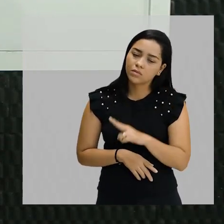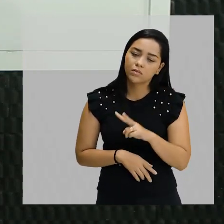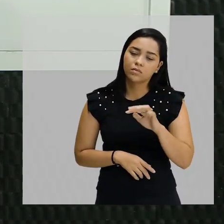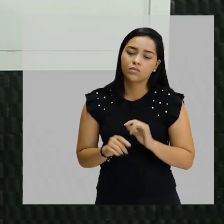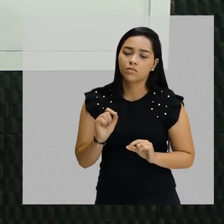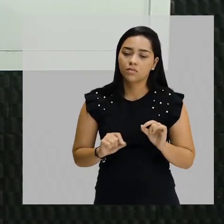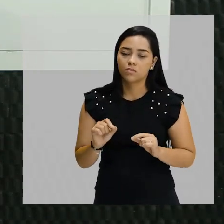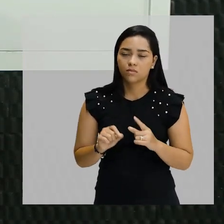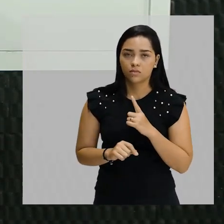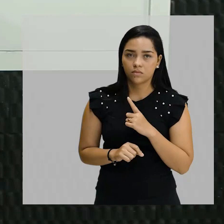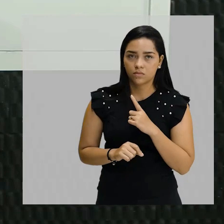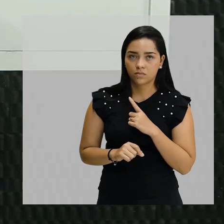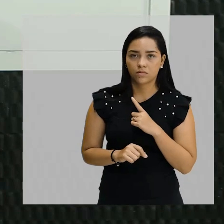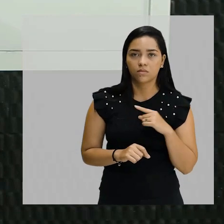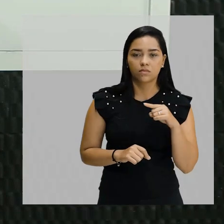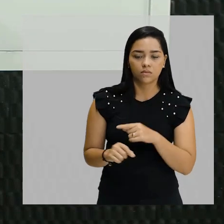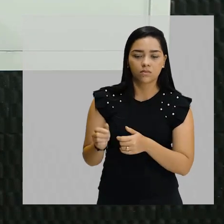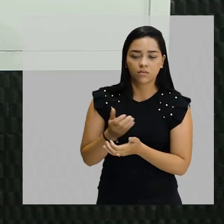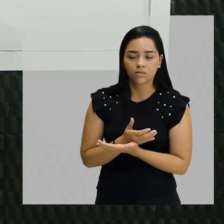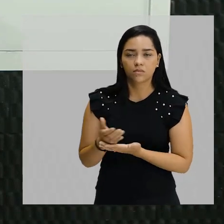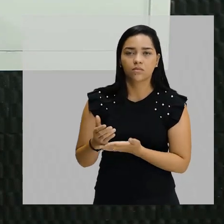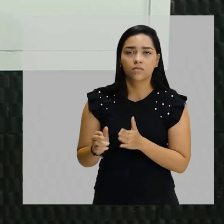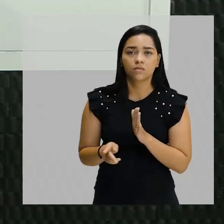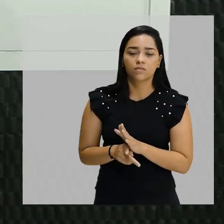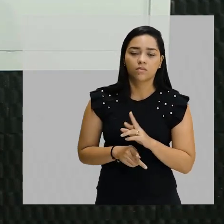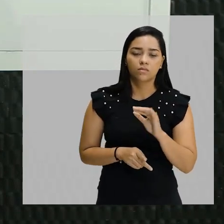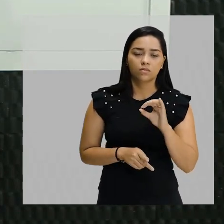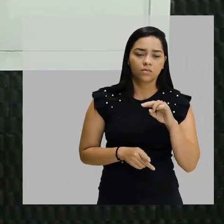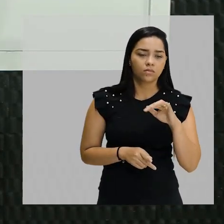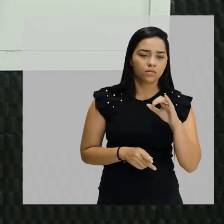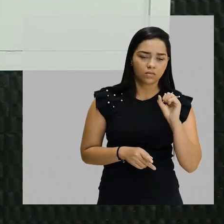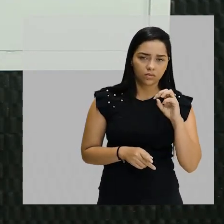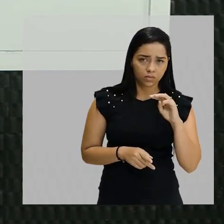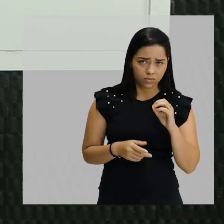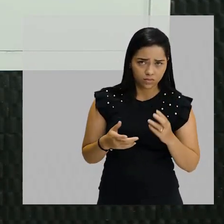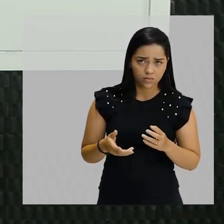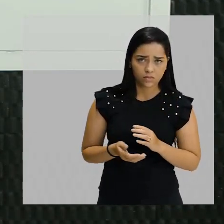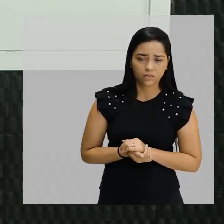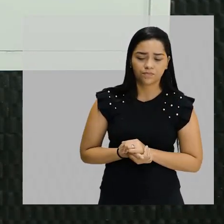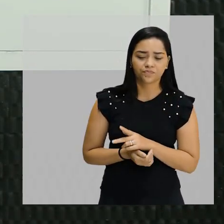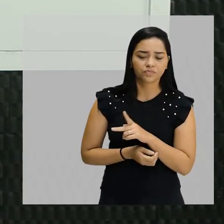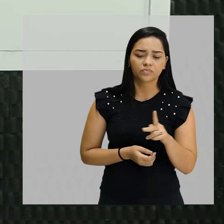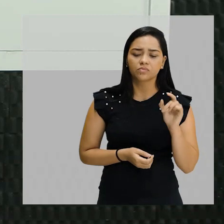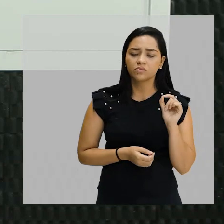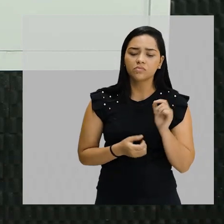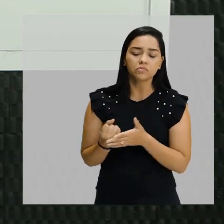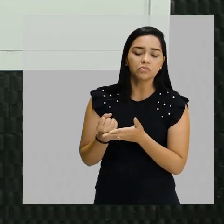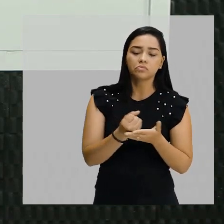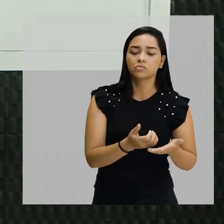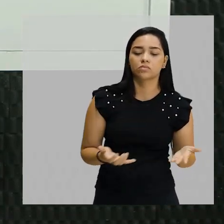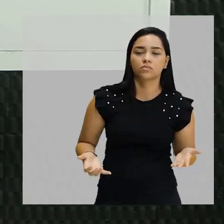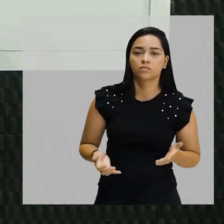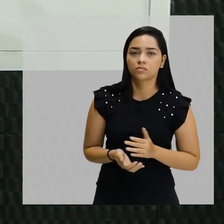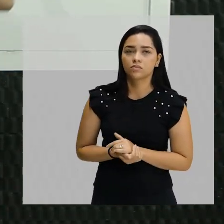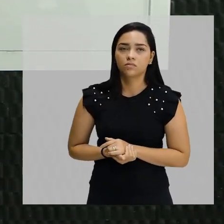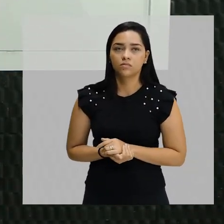aquele que deu ponta pé Ali inicial para o racionalismo mas professor o que que ele contribuiu tanto Olha